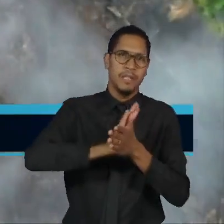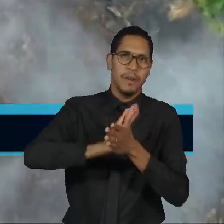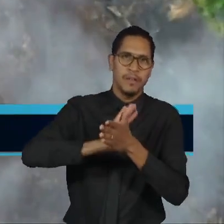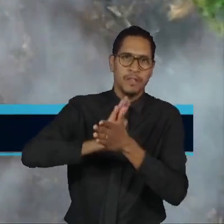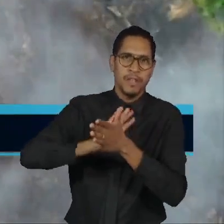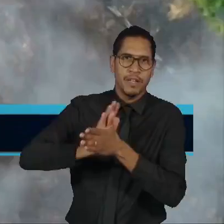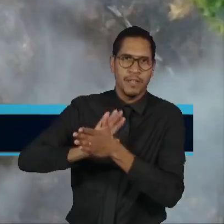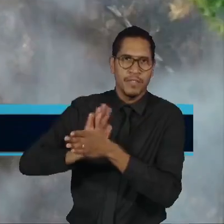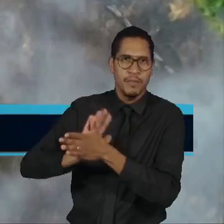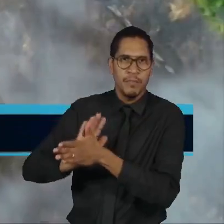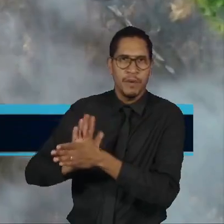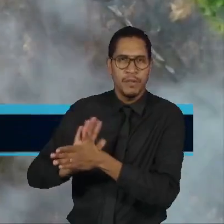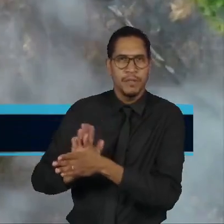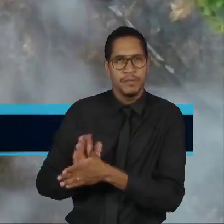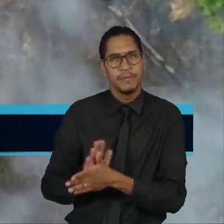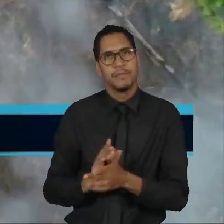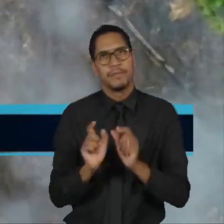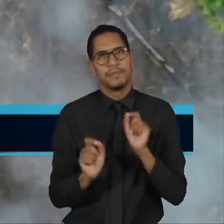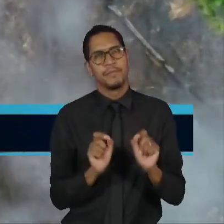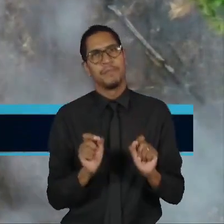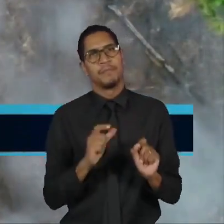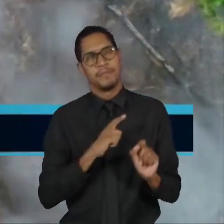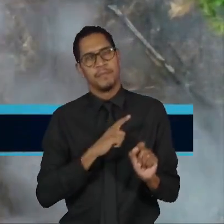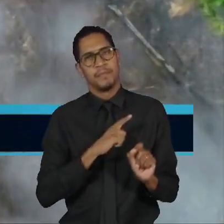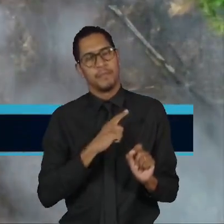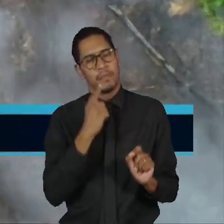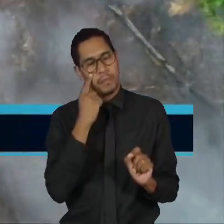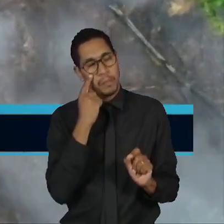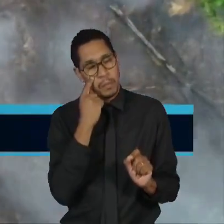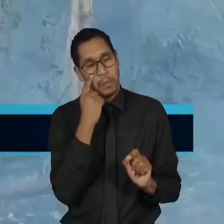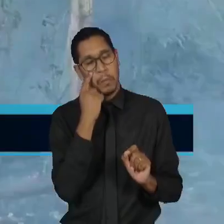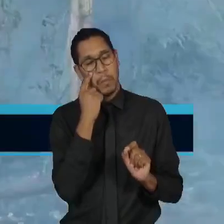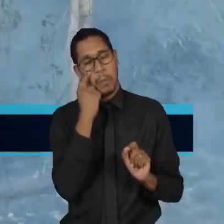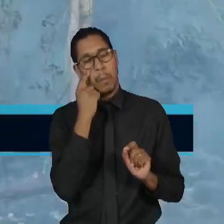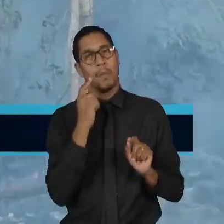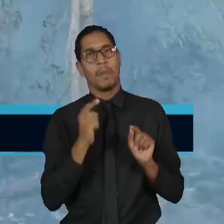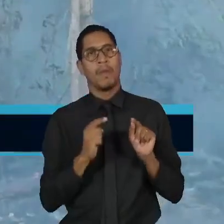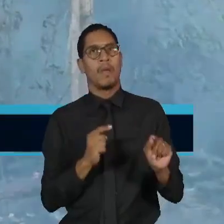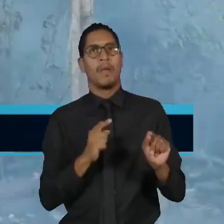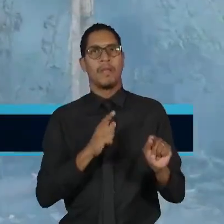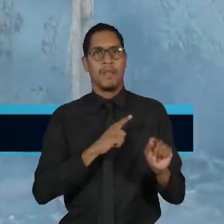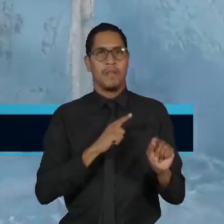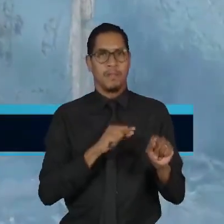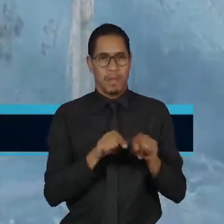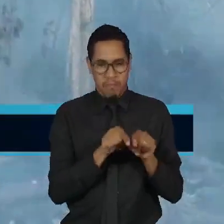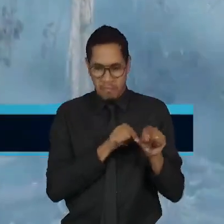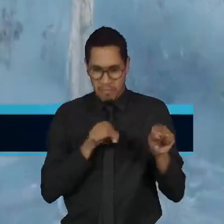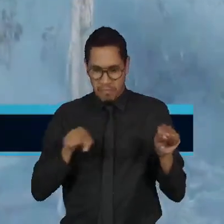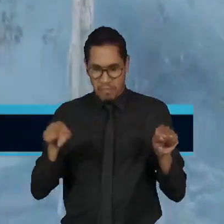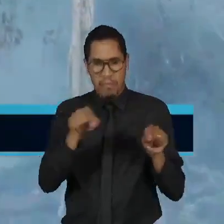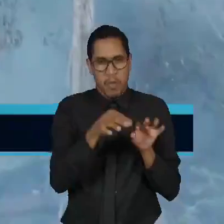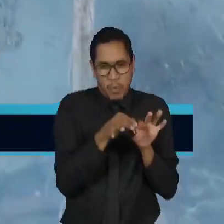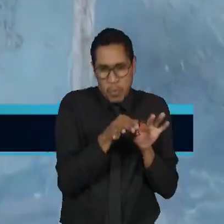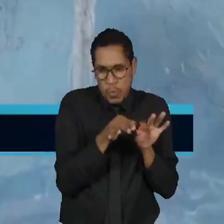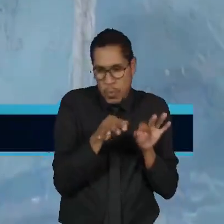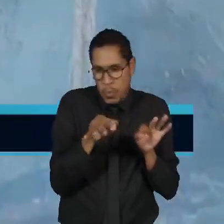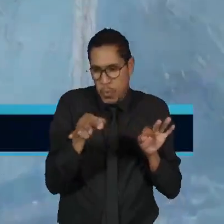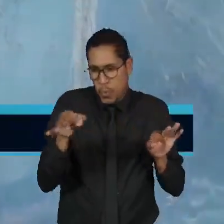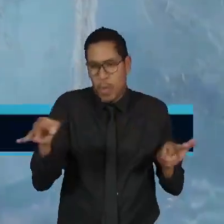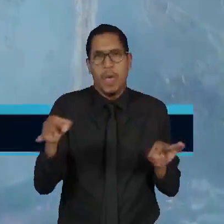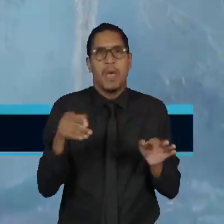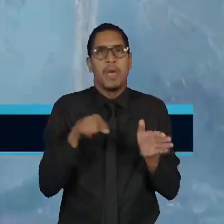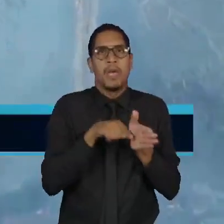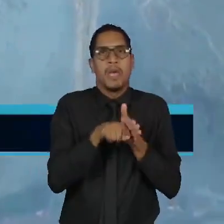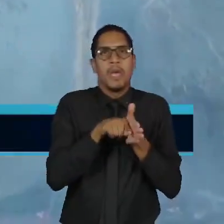pode provocar uma degradação florestal lá, e lá centenas de quilômetros de distância. É um estudo que nos diz que a